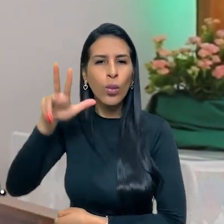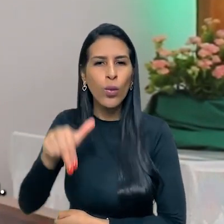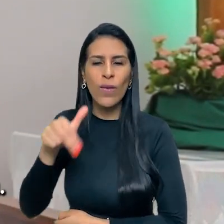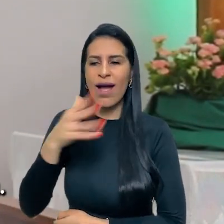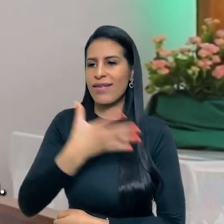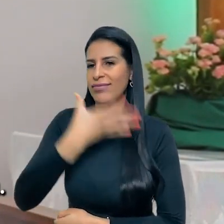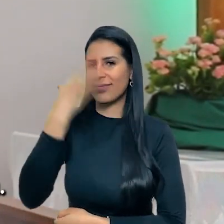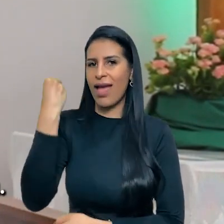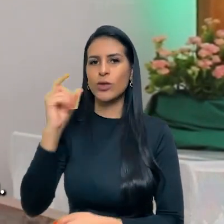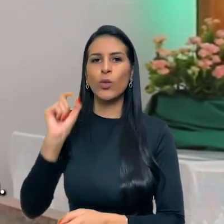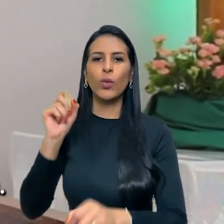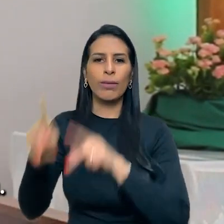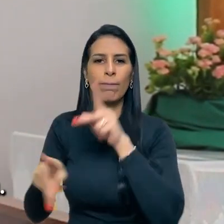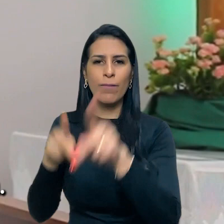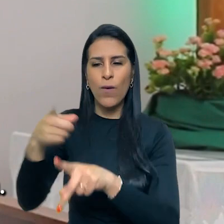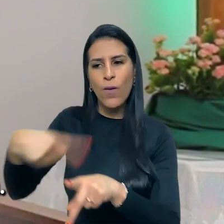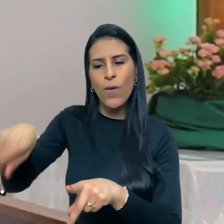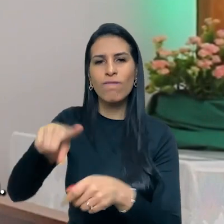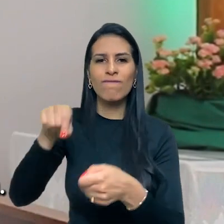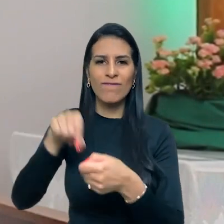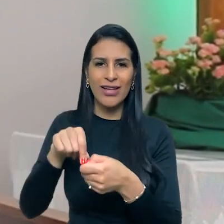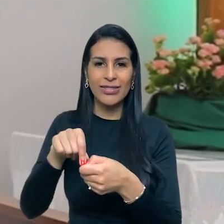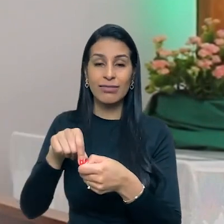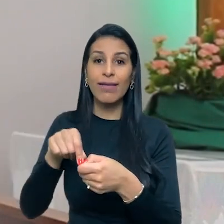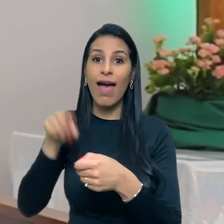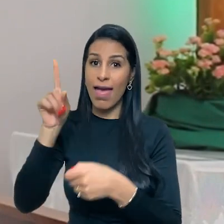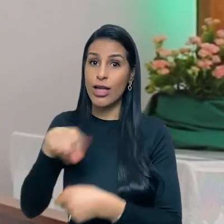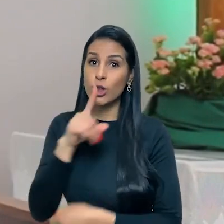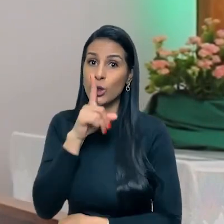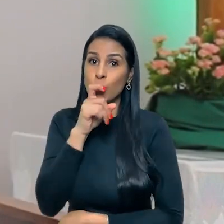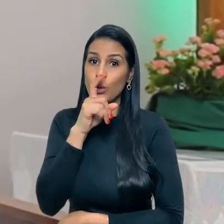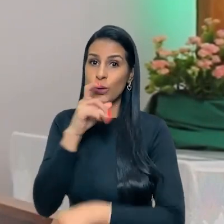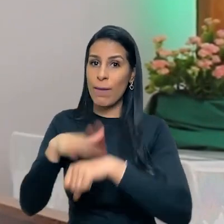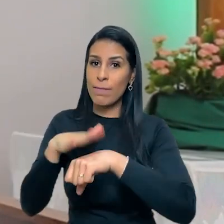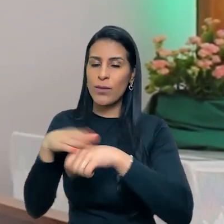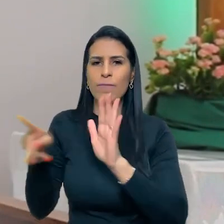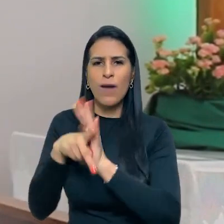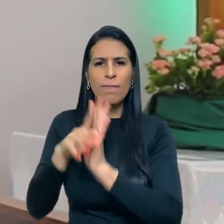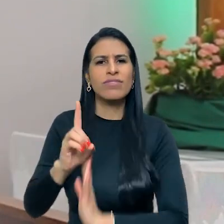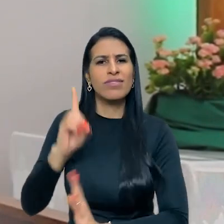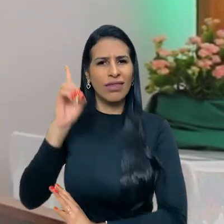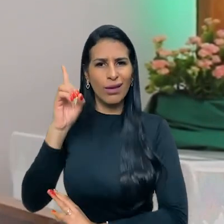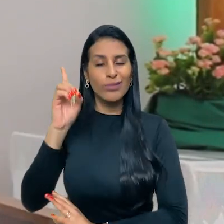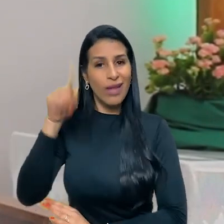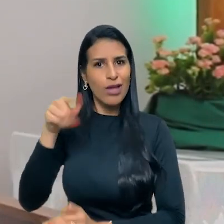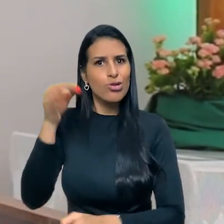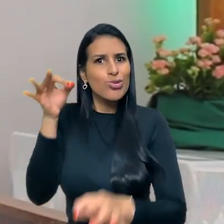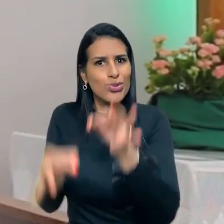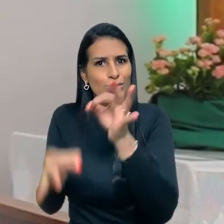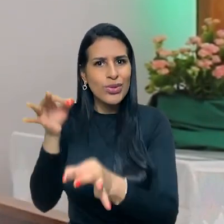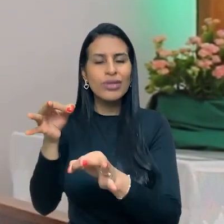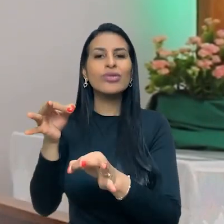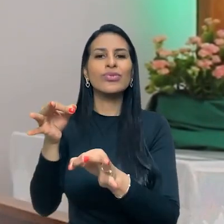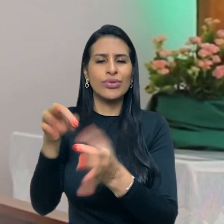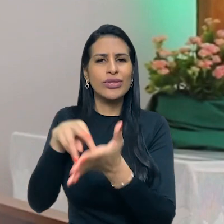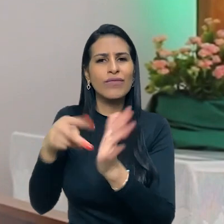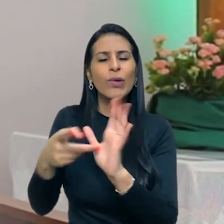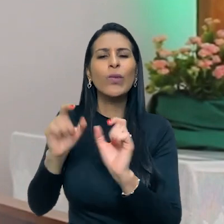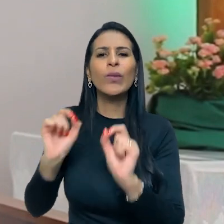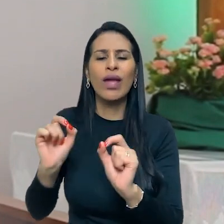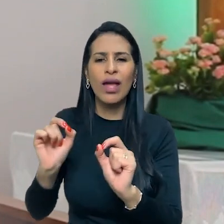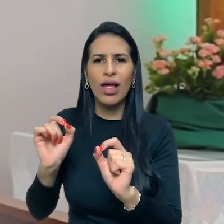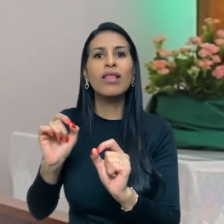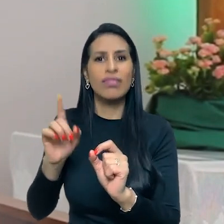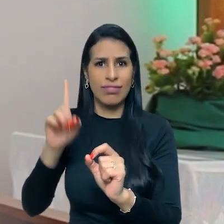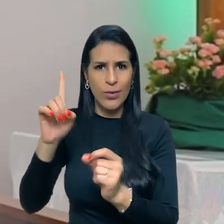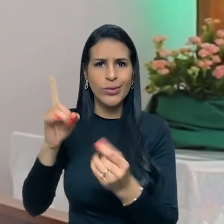ou nunca esquecerei, diz a palavra. É juramento divino. É juízo. Significa que